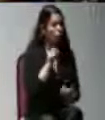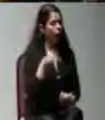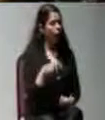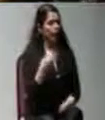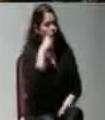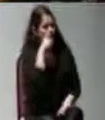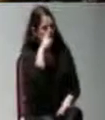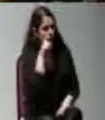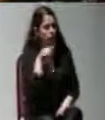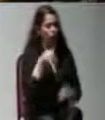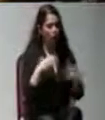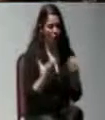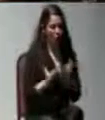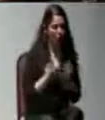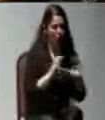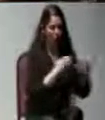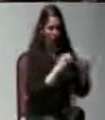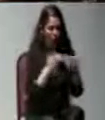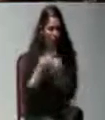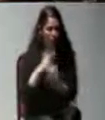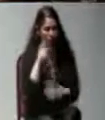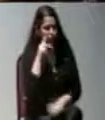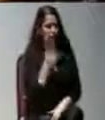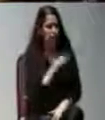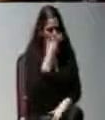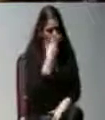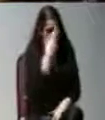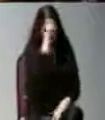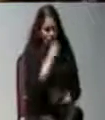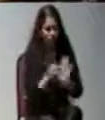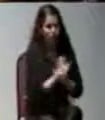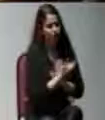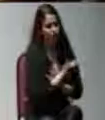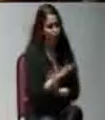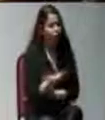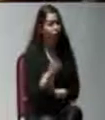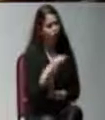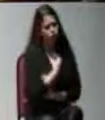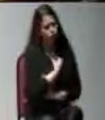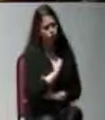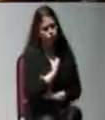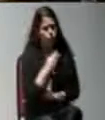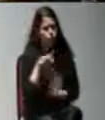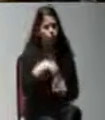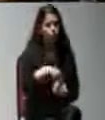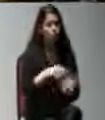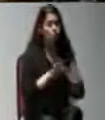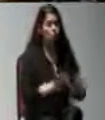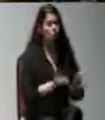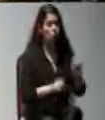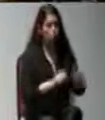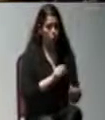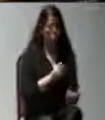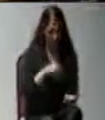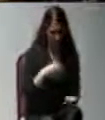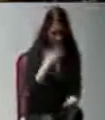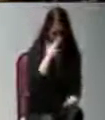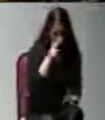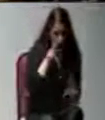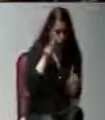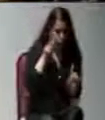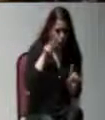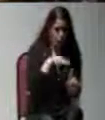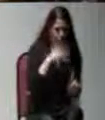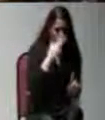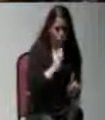exatamente reconhecidas como tais. Sujeitos que estão vivos, mas ainda não são considerados vida. Fecha a